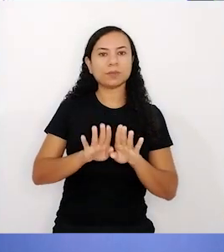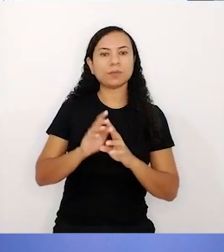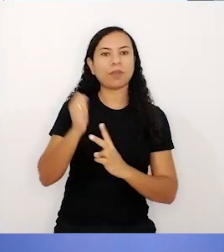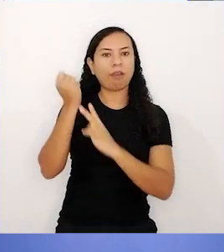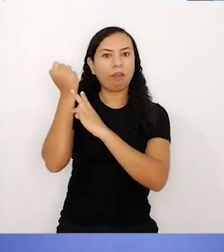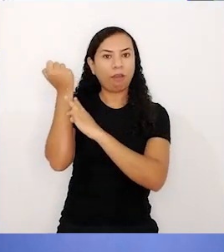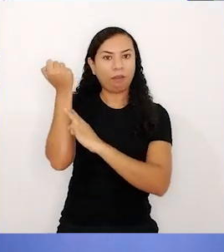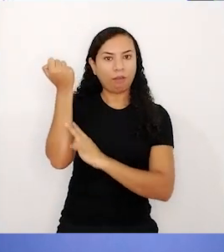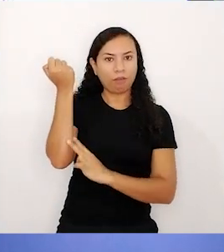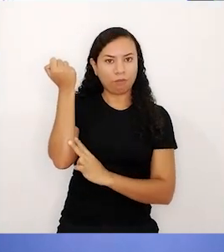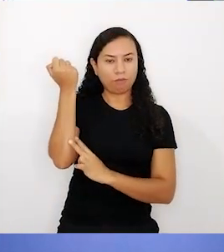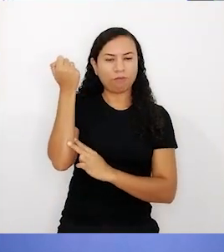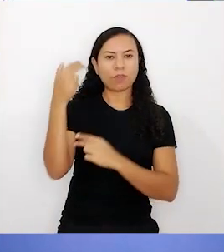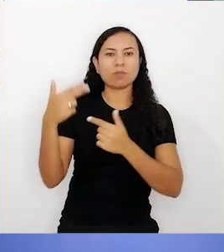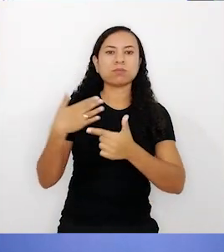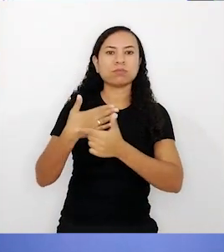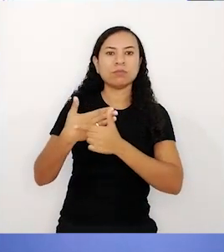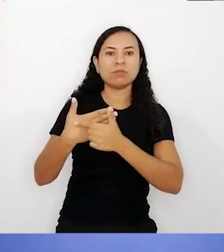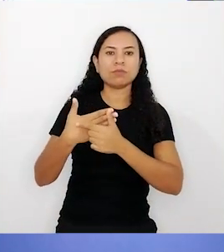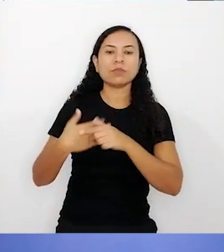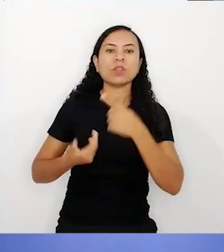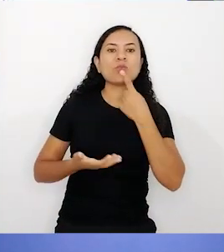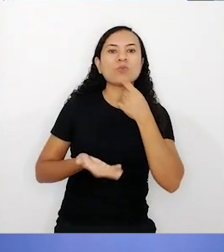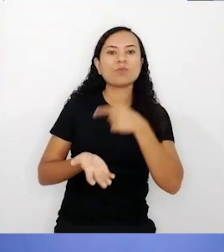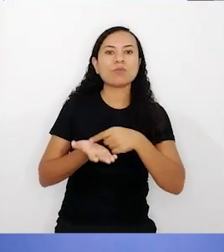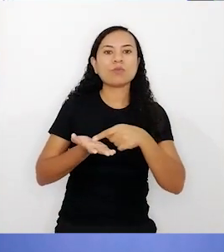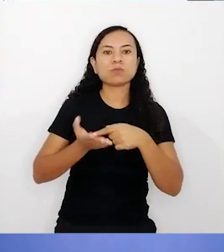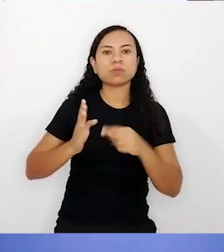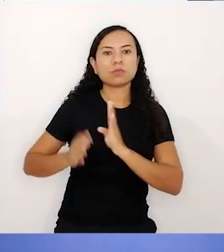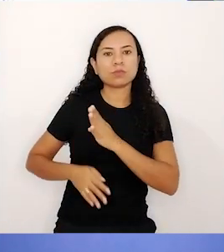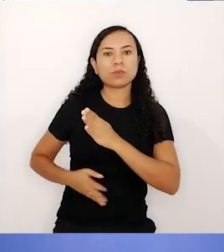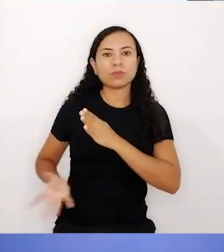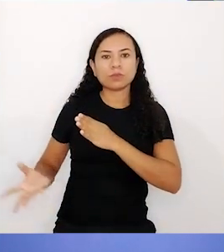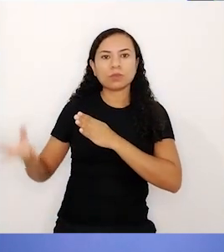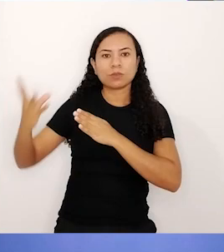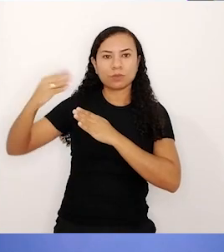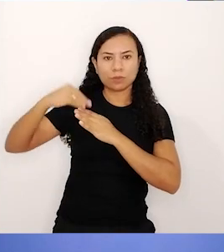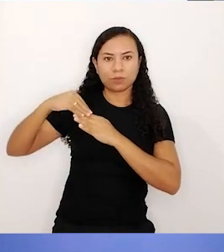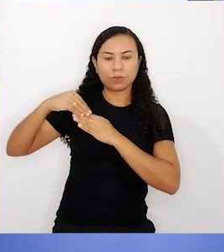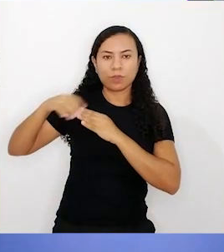trazem o sangue e as artérias levam o sangue.